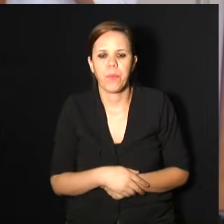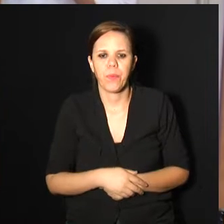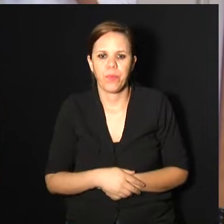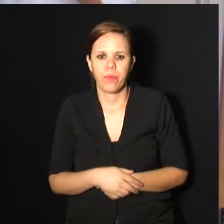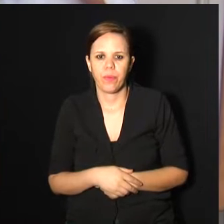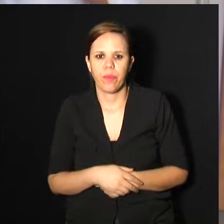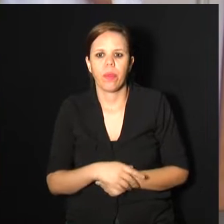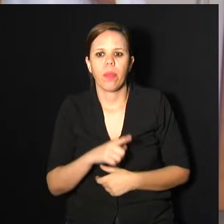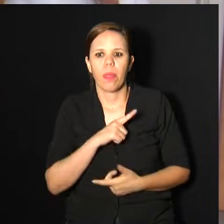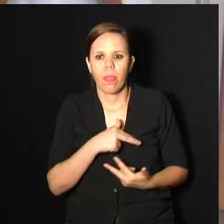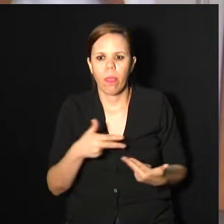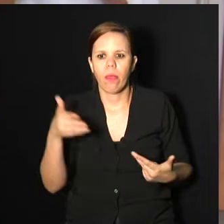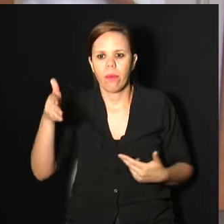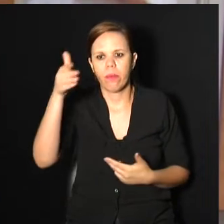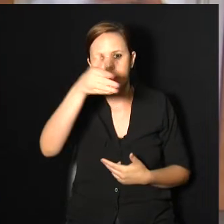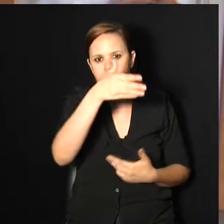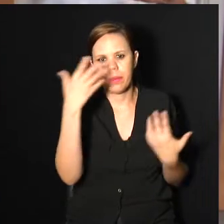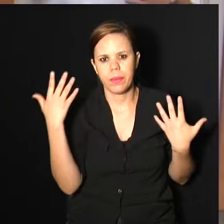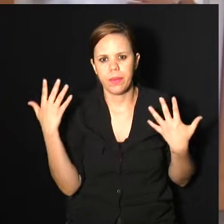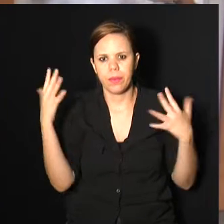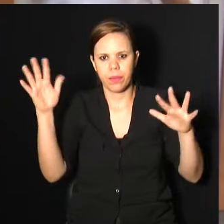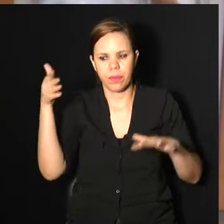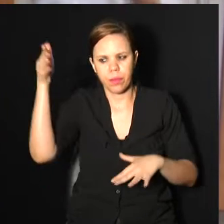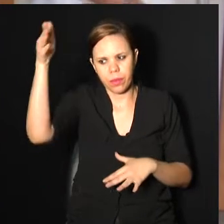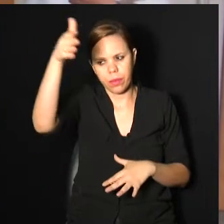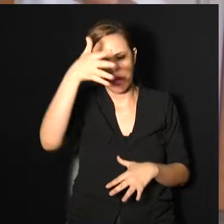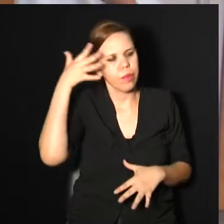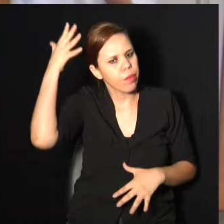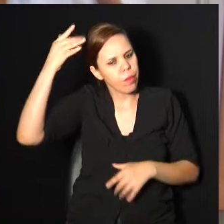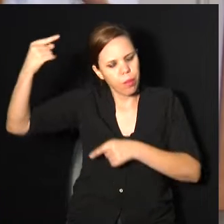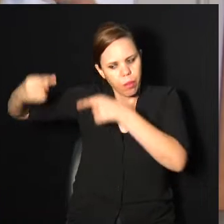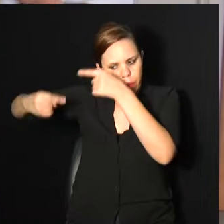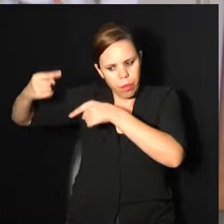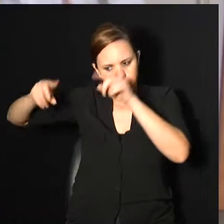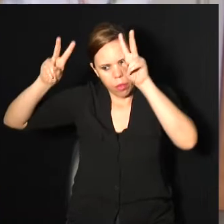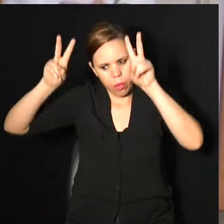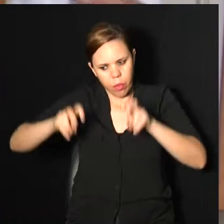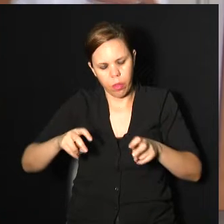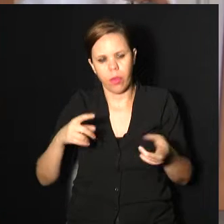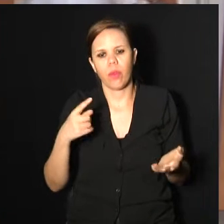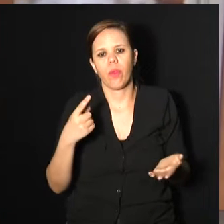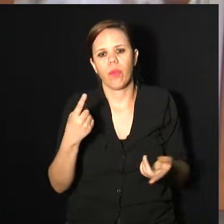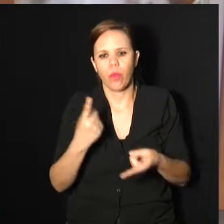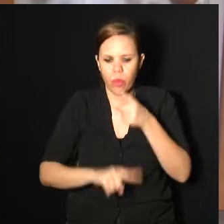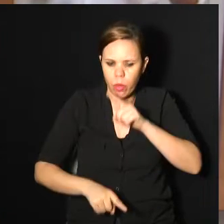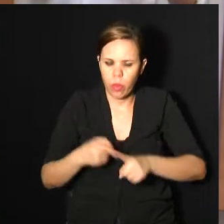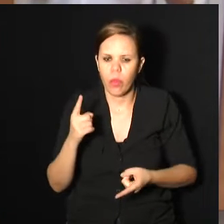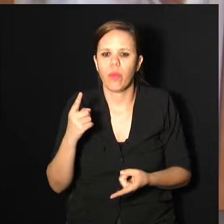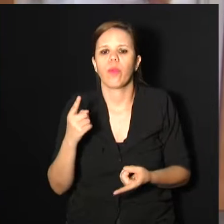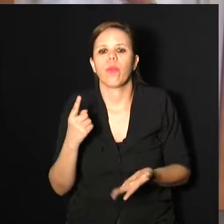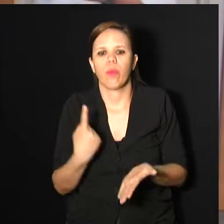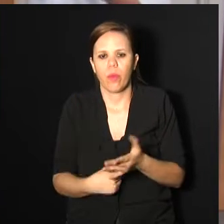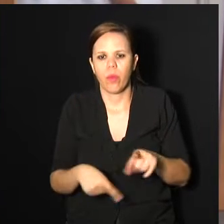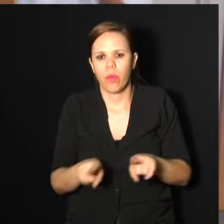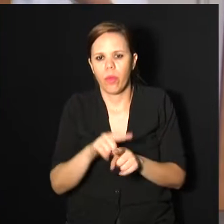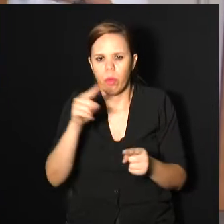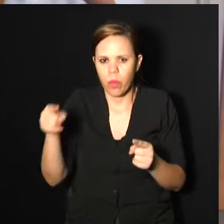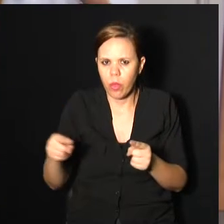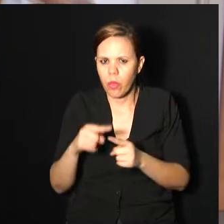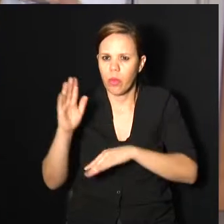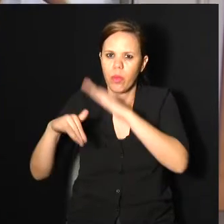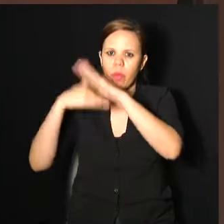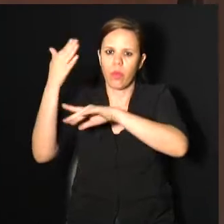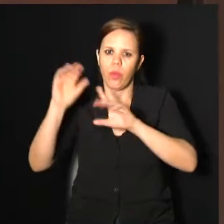com atividades, com eventos que levam o debate sobre a nova agenda urbana, sobre os Objetivos de